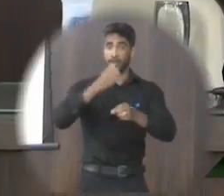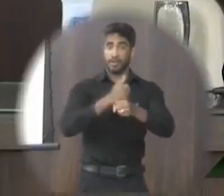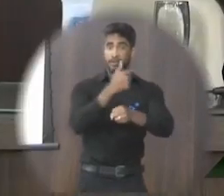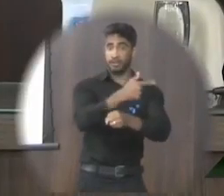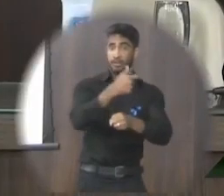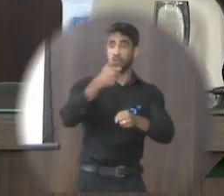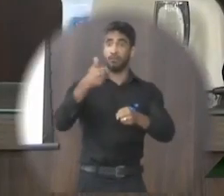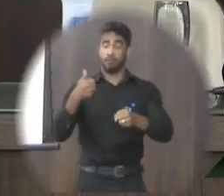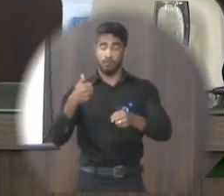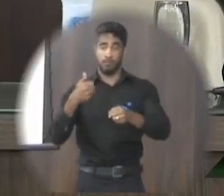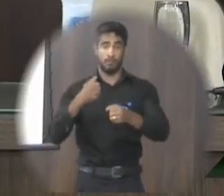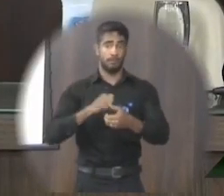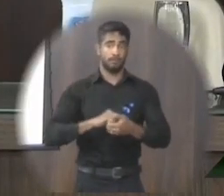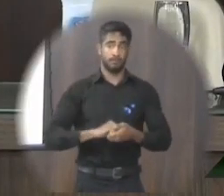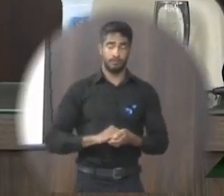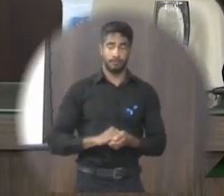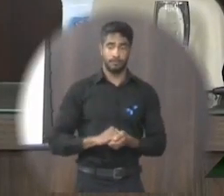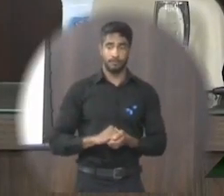088/2021.